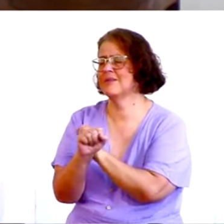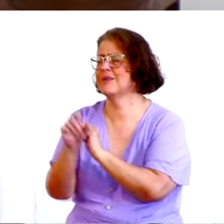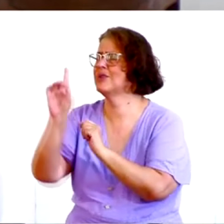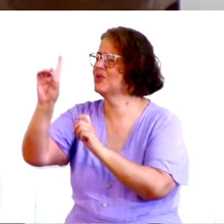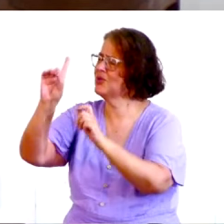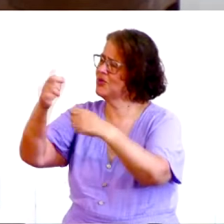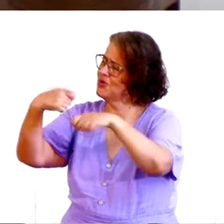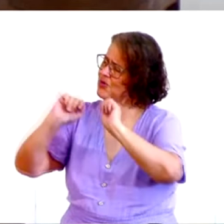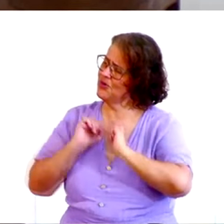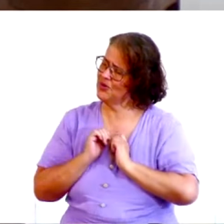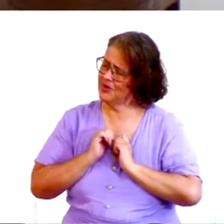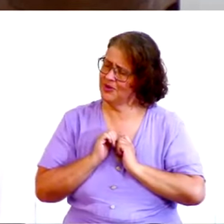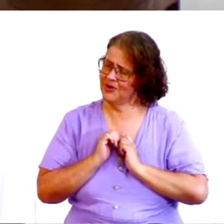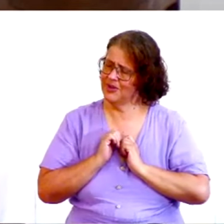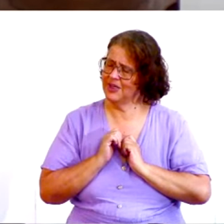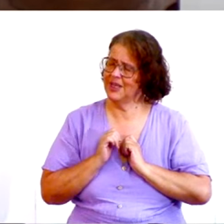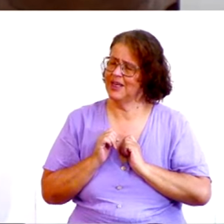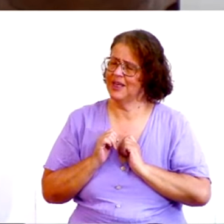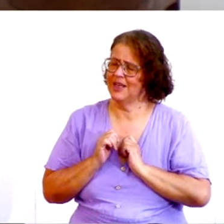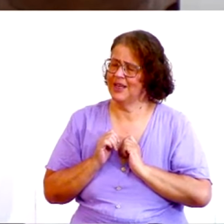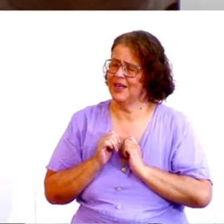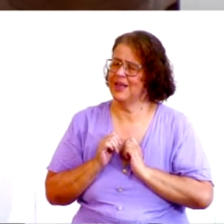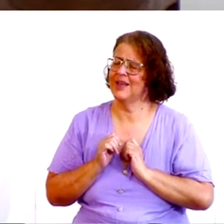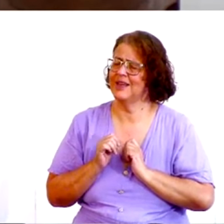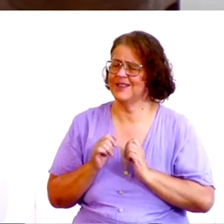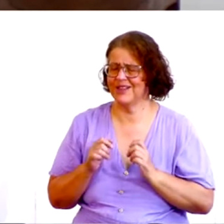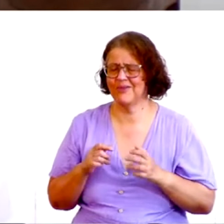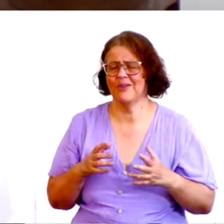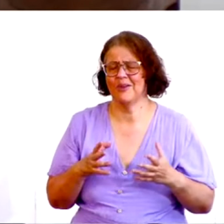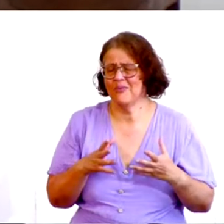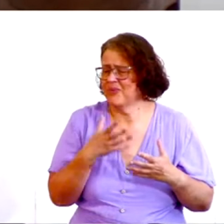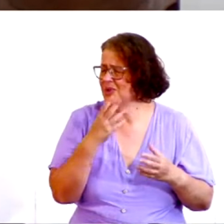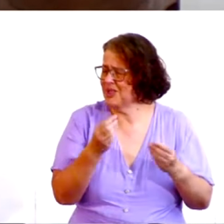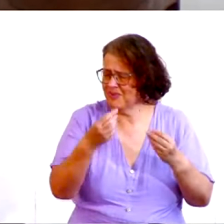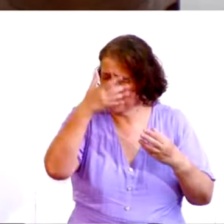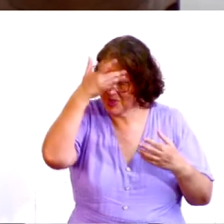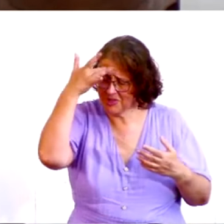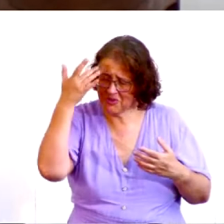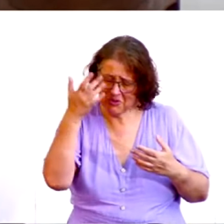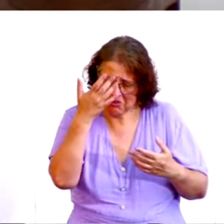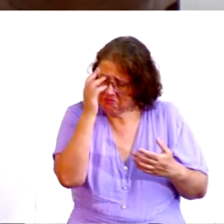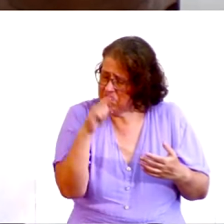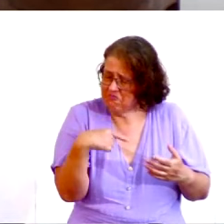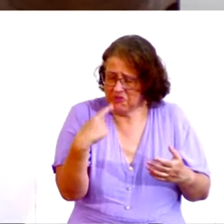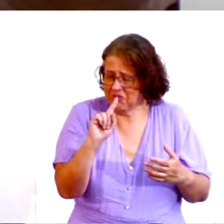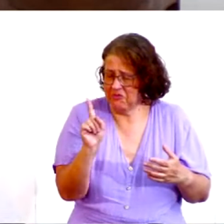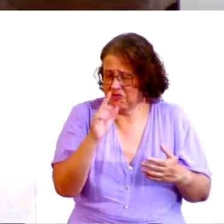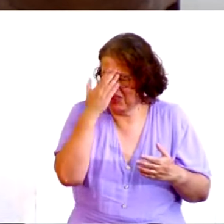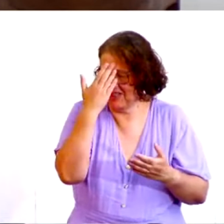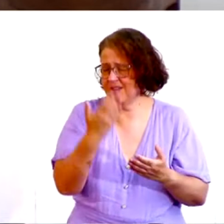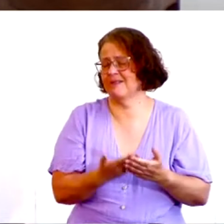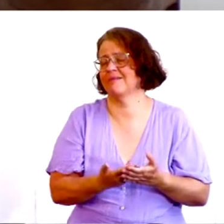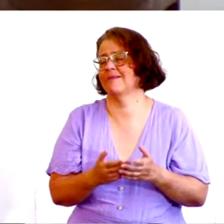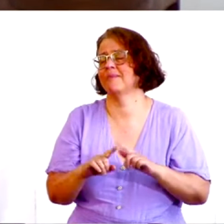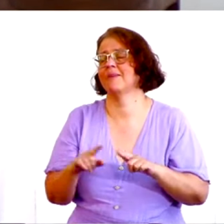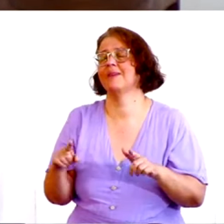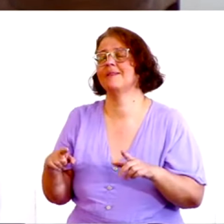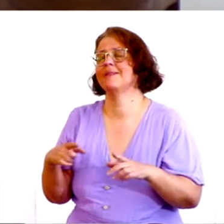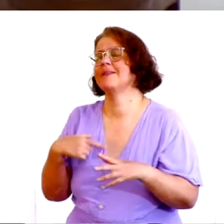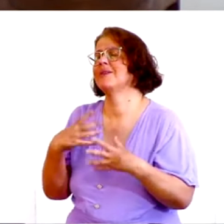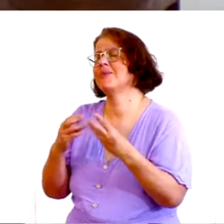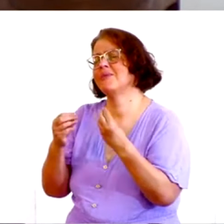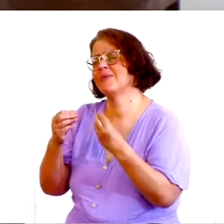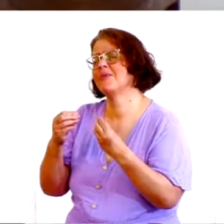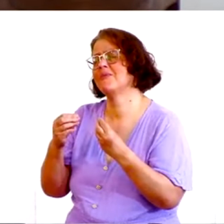mas a tua palavra que nunca volta vazia falou aos corações daqueles que o senhor queria comunicar